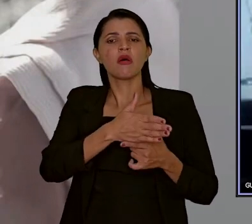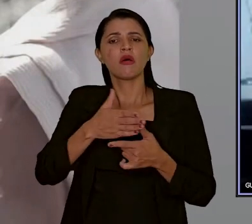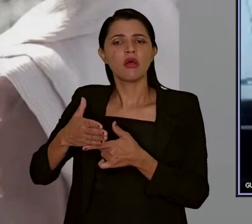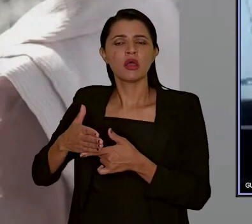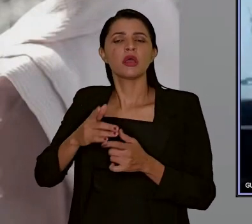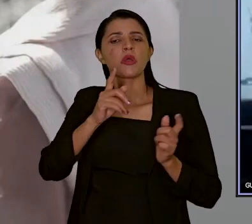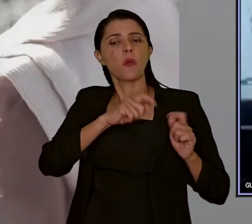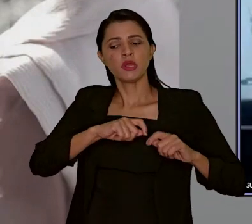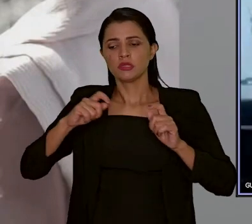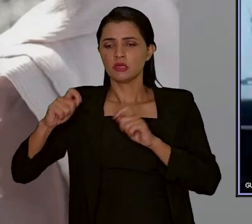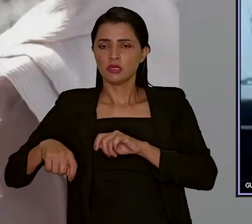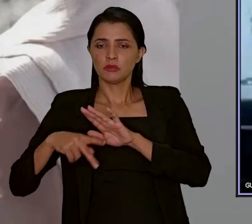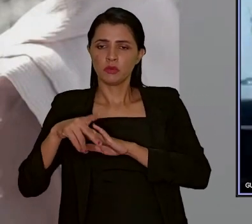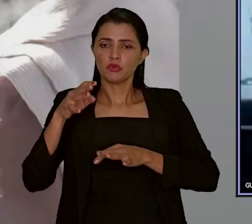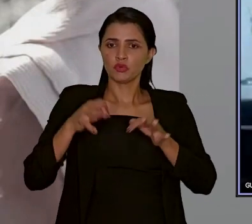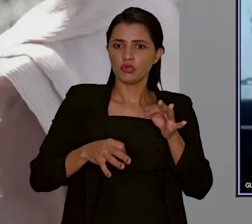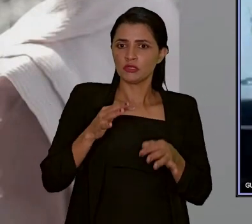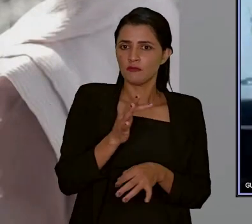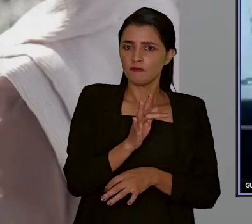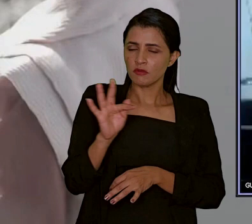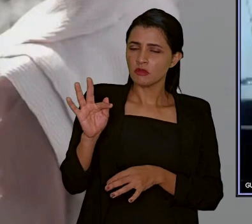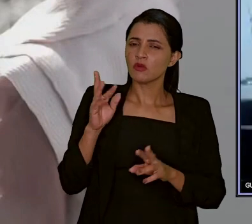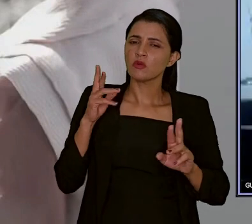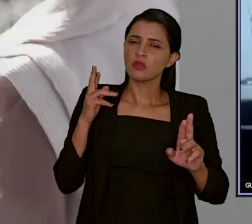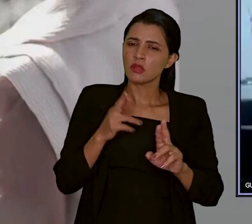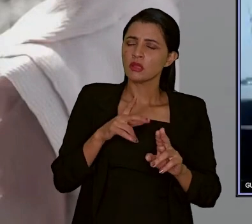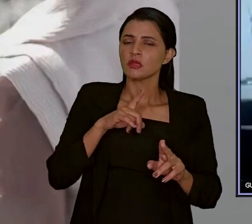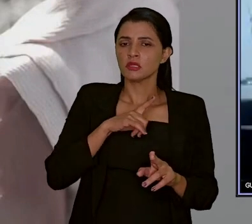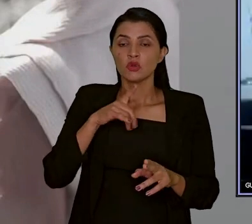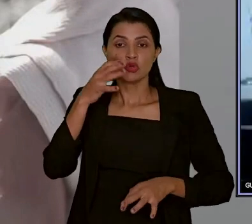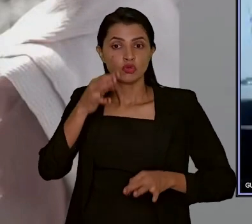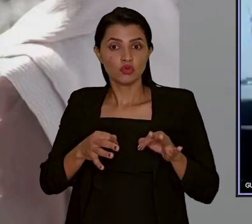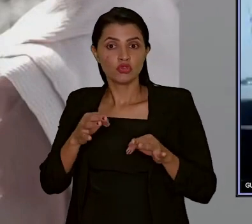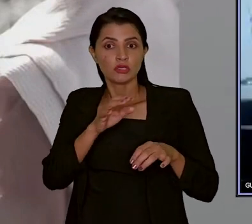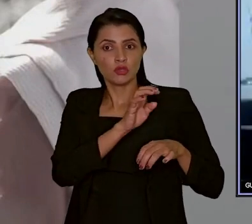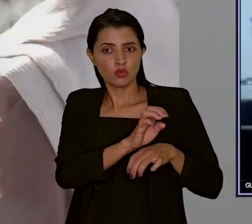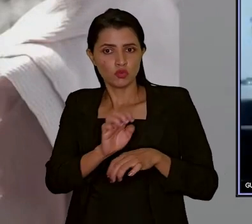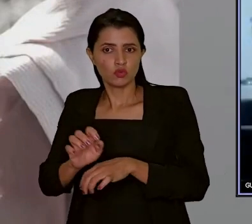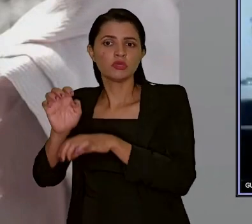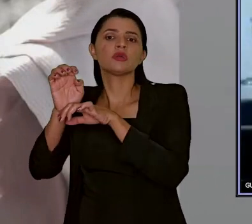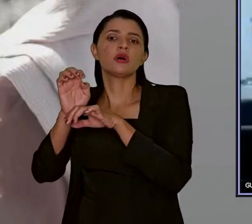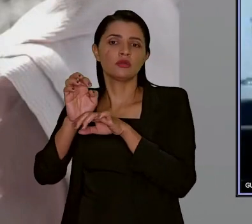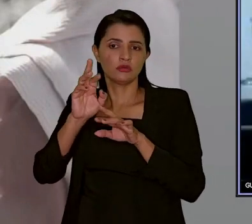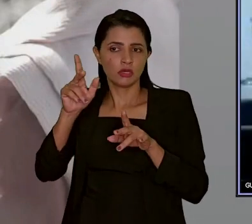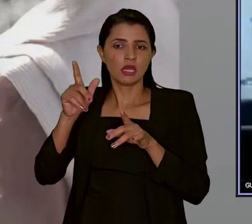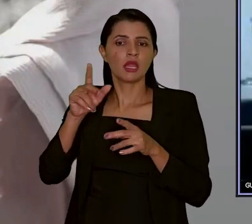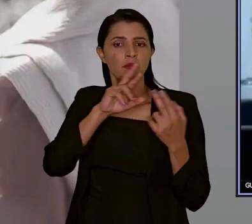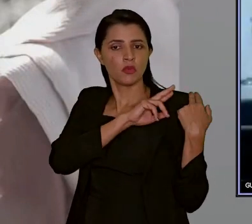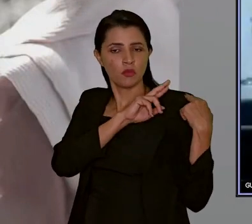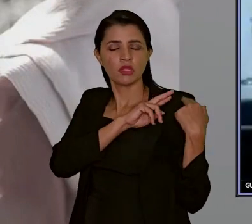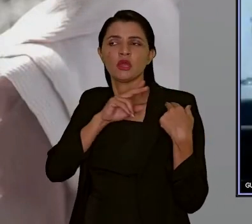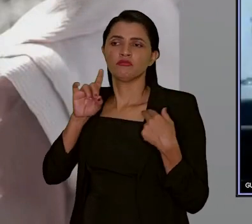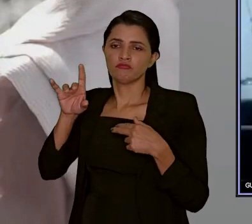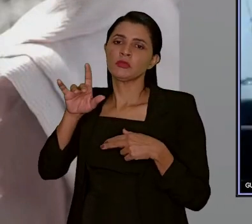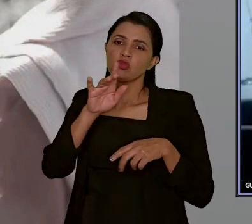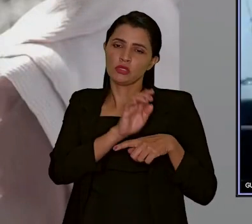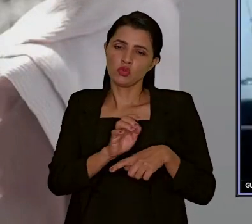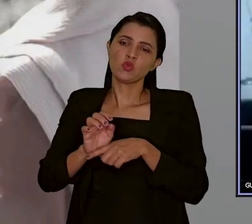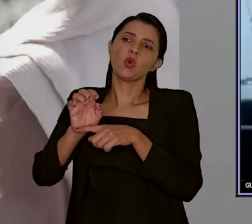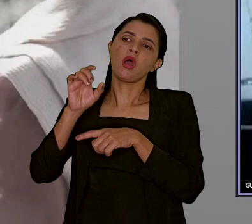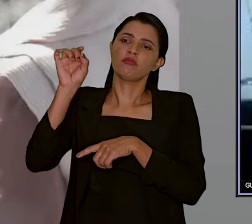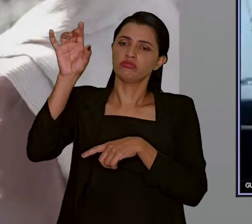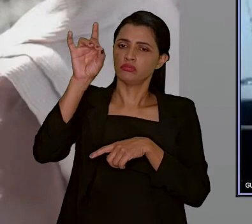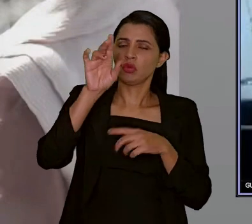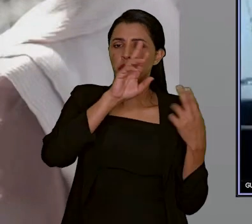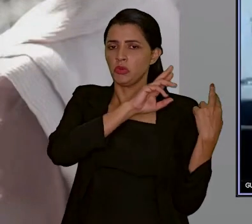da Justiça Federal em relação às justiças estaduais, em que cada juiz estadual é o competente para